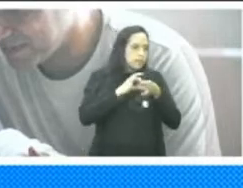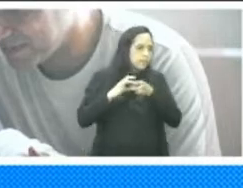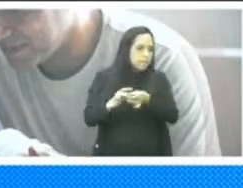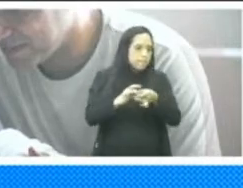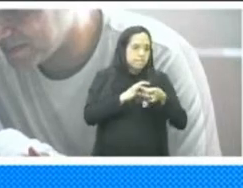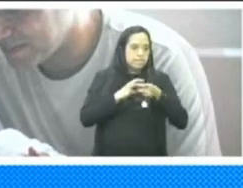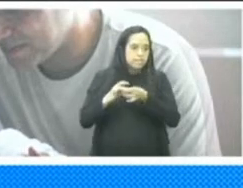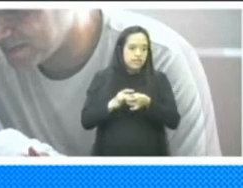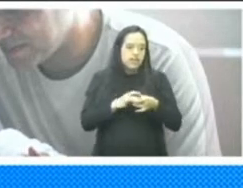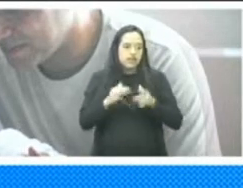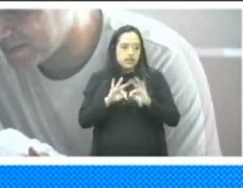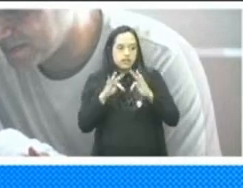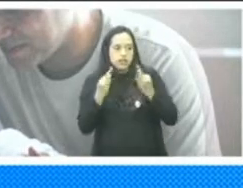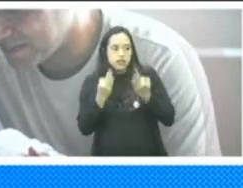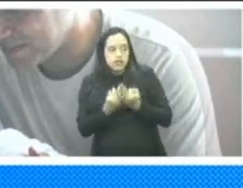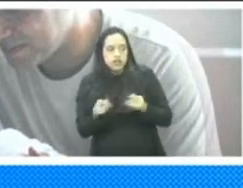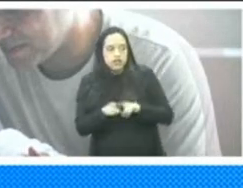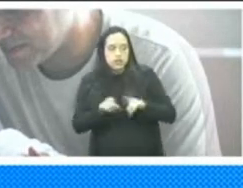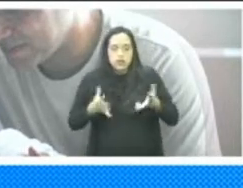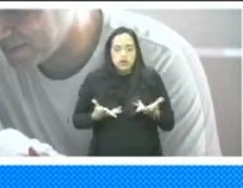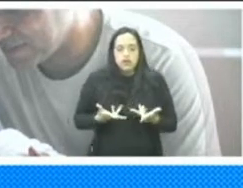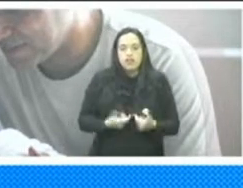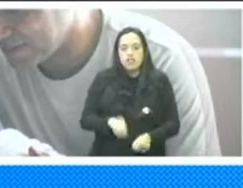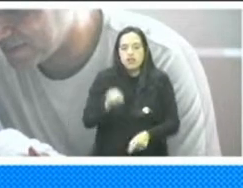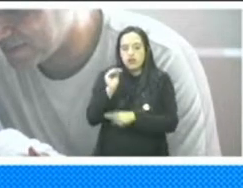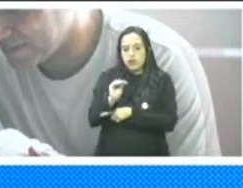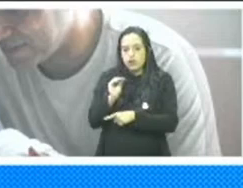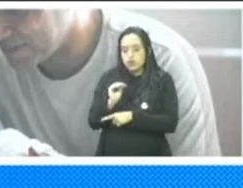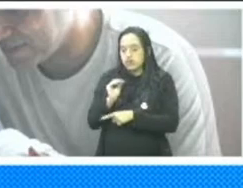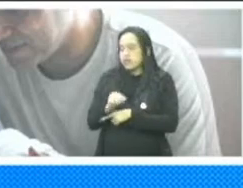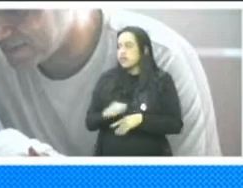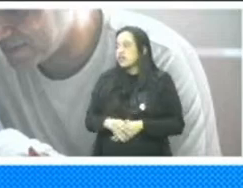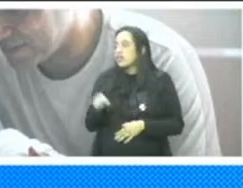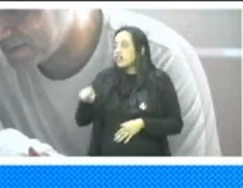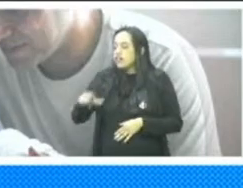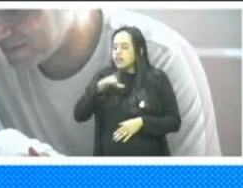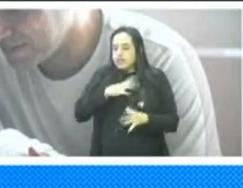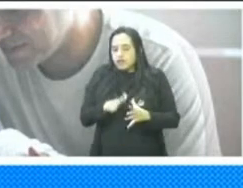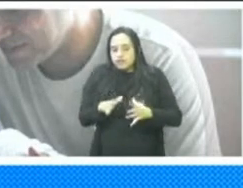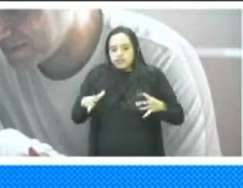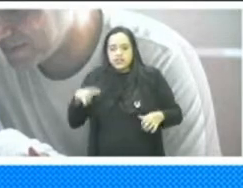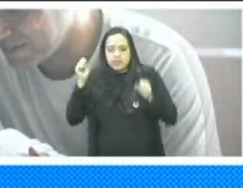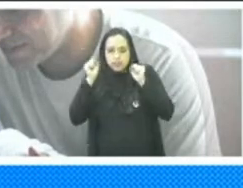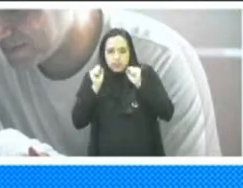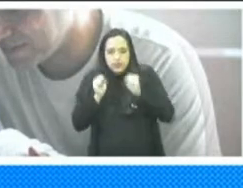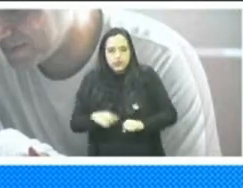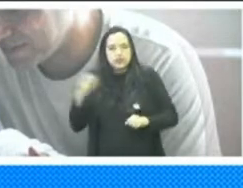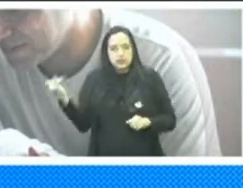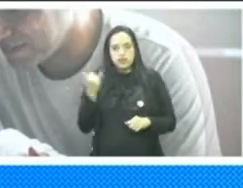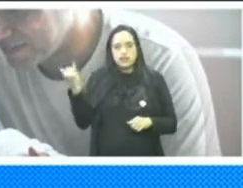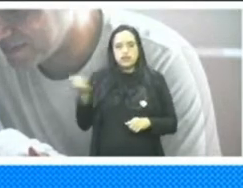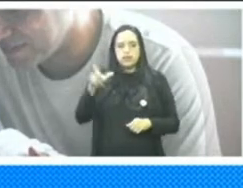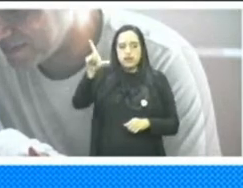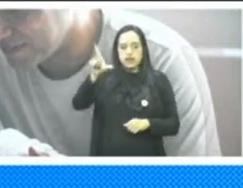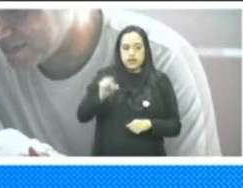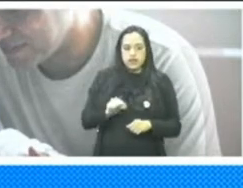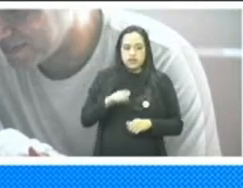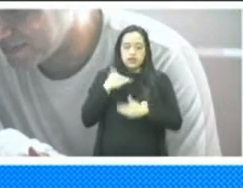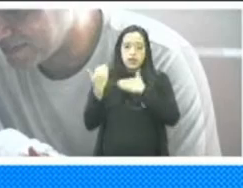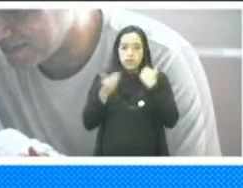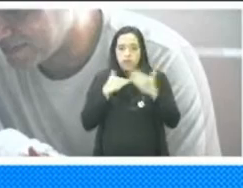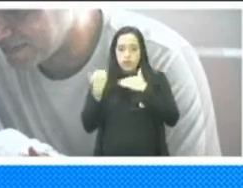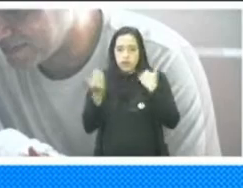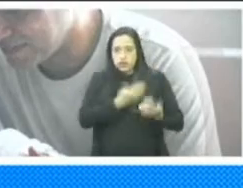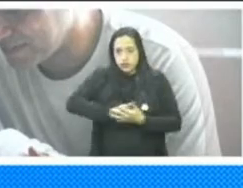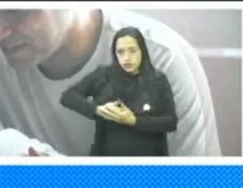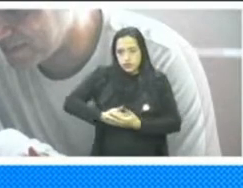vínculo, né, familiar e a qualificação do cuidado. E ele tem um grande potencial para a redução da